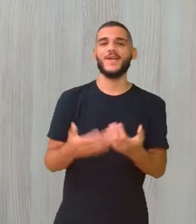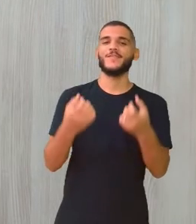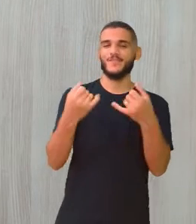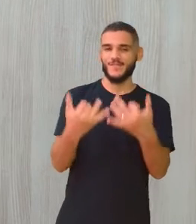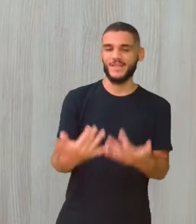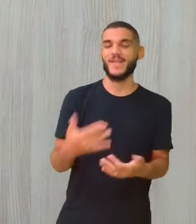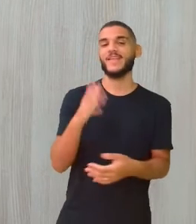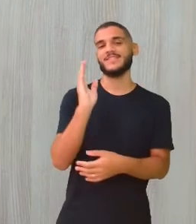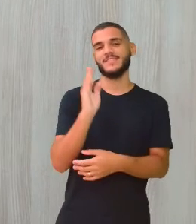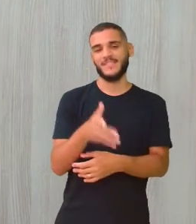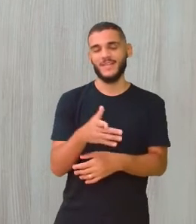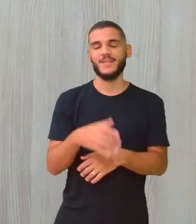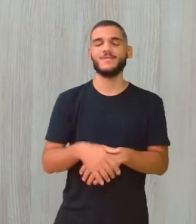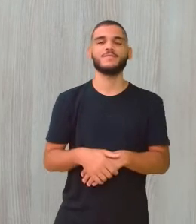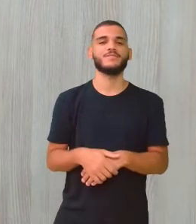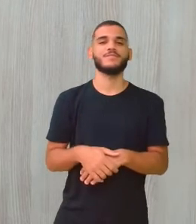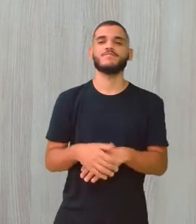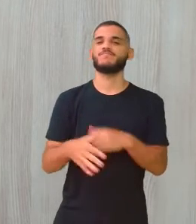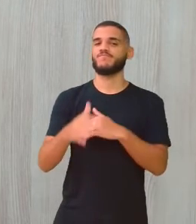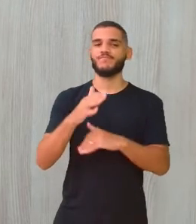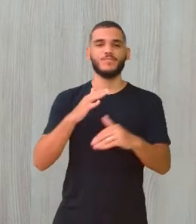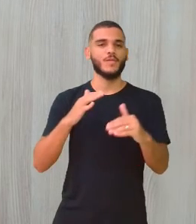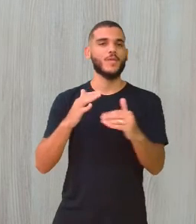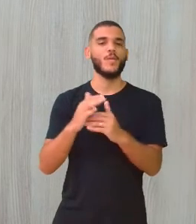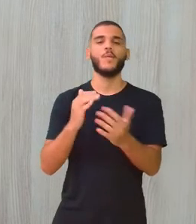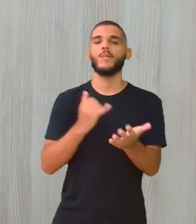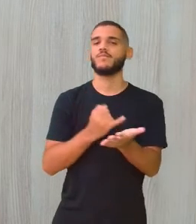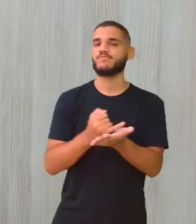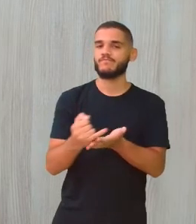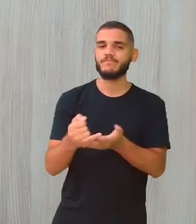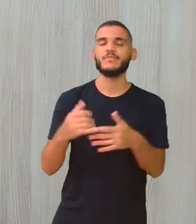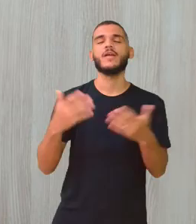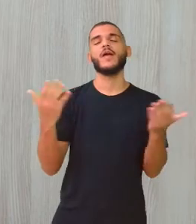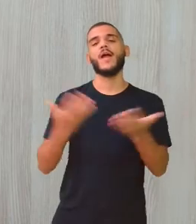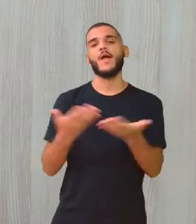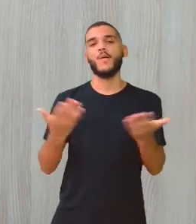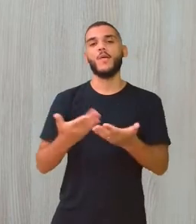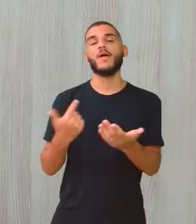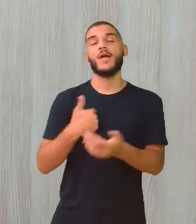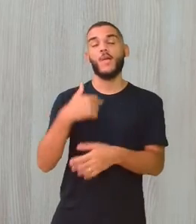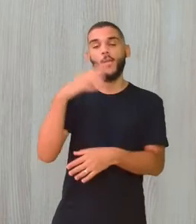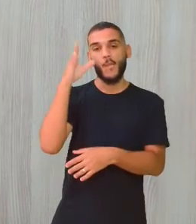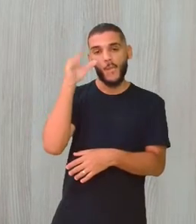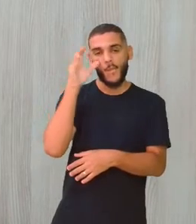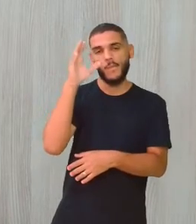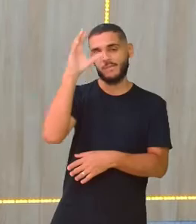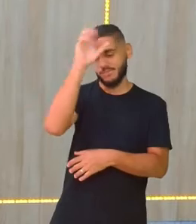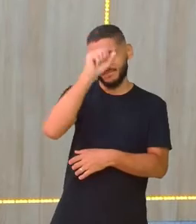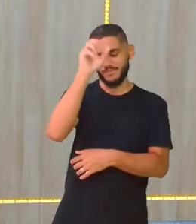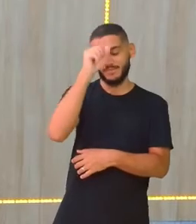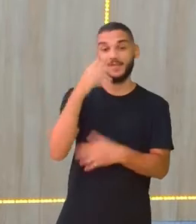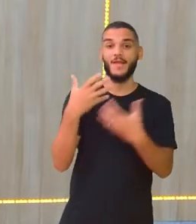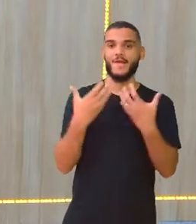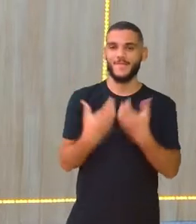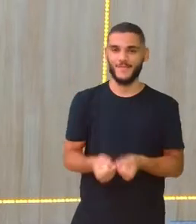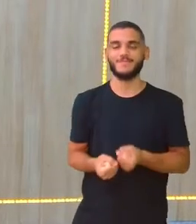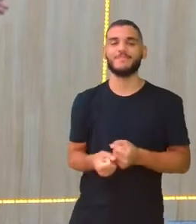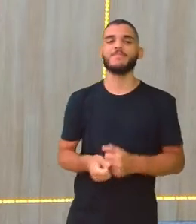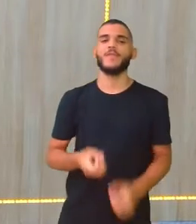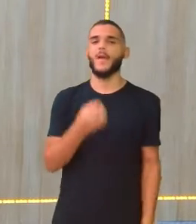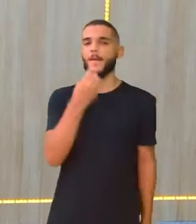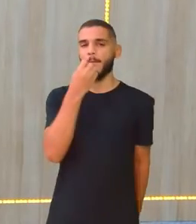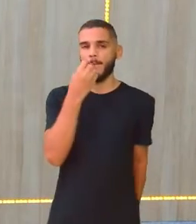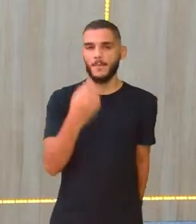feita toda essa introdução, vamos lá, professor, que eu estou curioso para aprender aí. Vamos embora, né? E é muito bom a